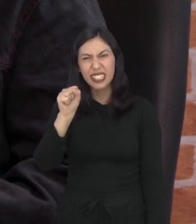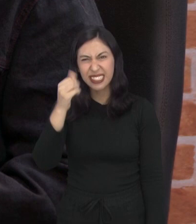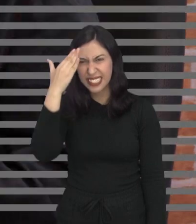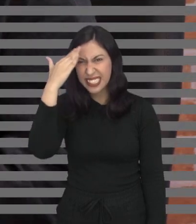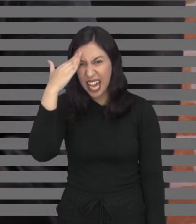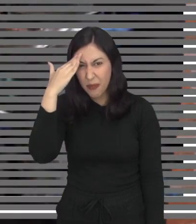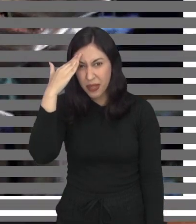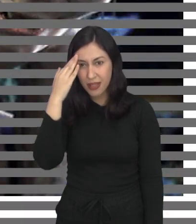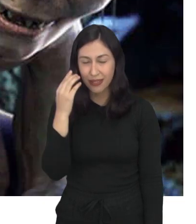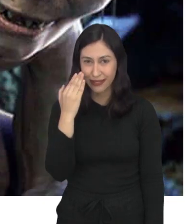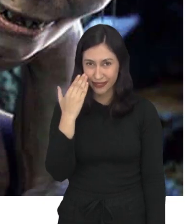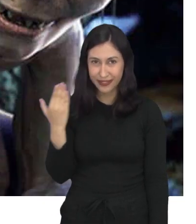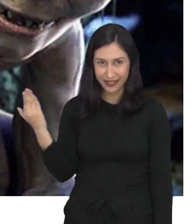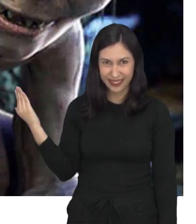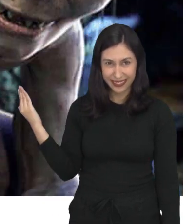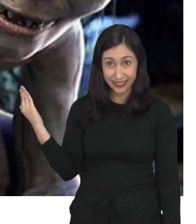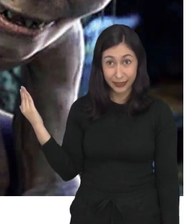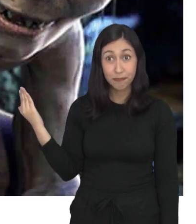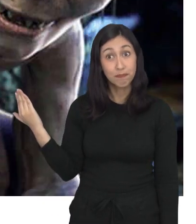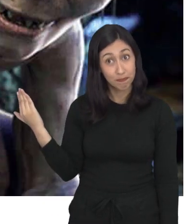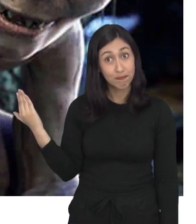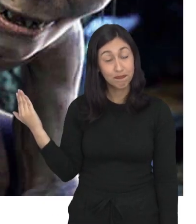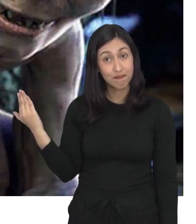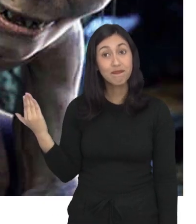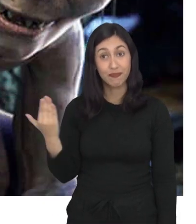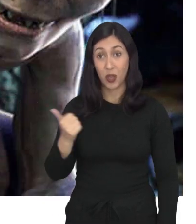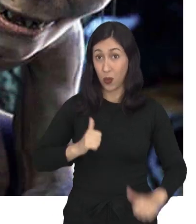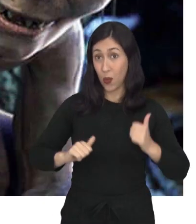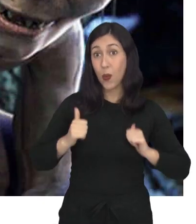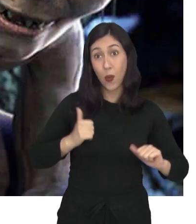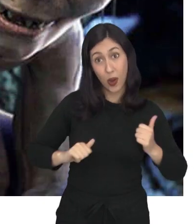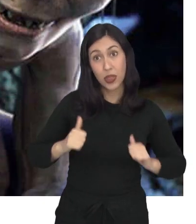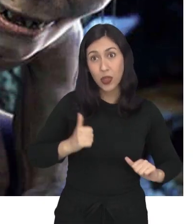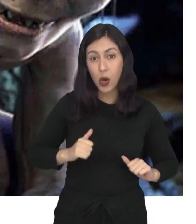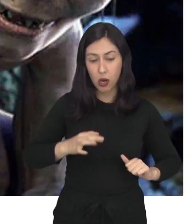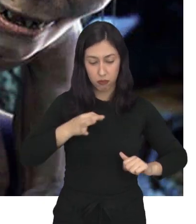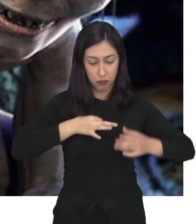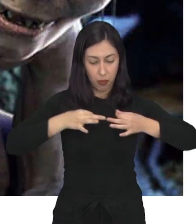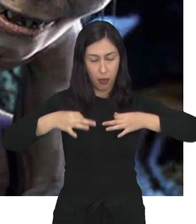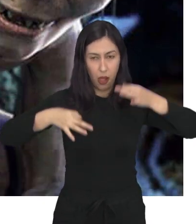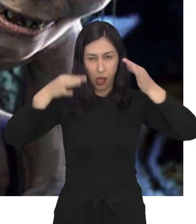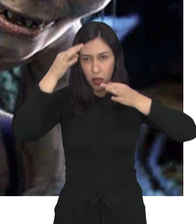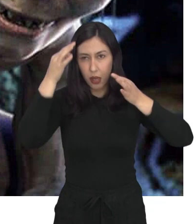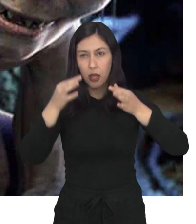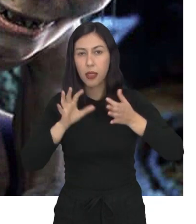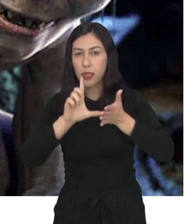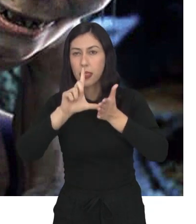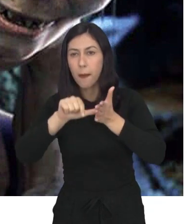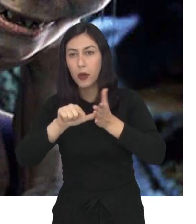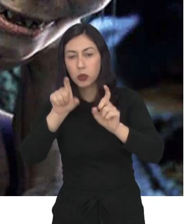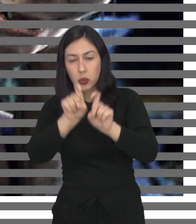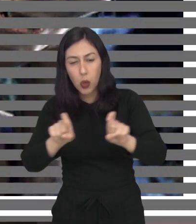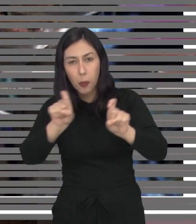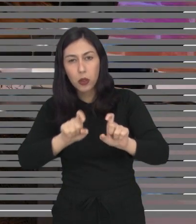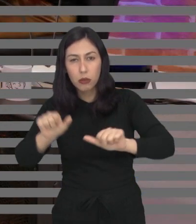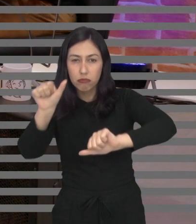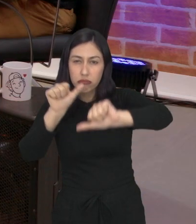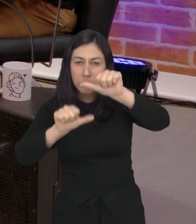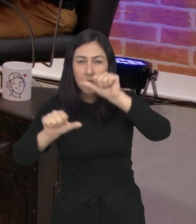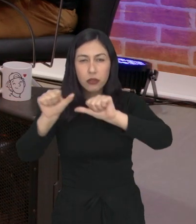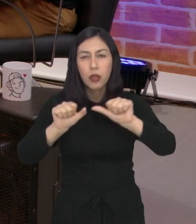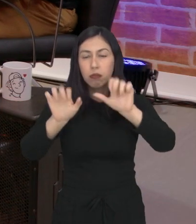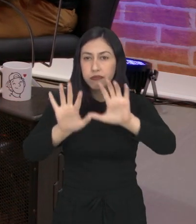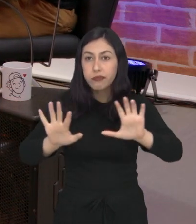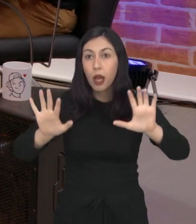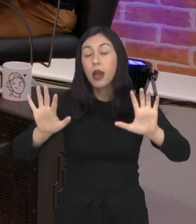Gollum, Sméagol, sabe? Aquele é uma pessoa? Aquilo é tudo computação gráfica, mas é captura de movimento do Andy Serkis. Ele, inclusive, é uma referência nessa parte de captura de movimento